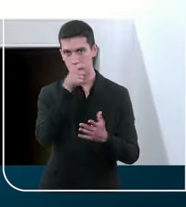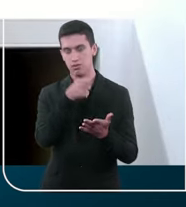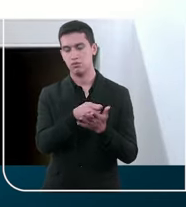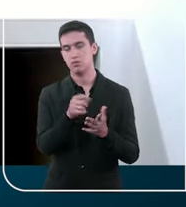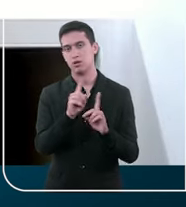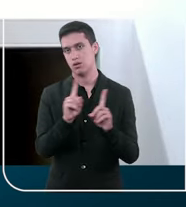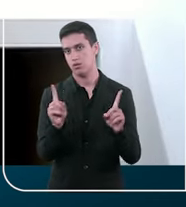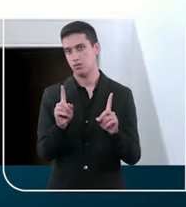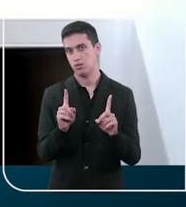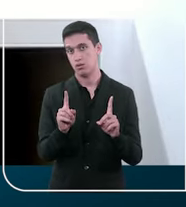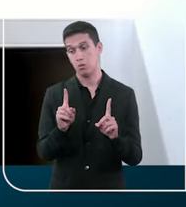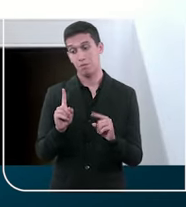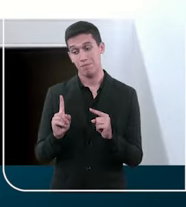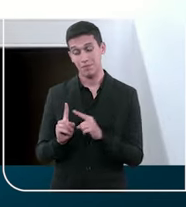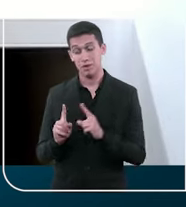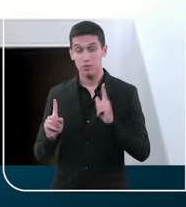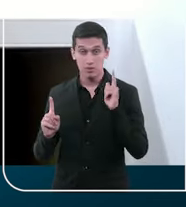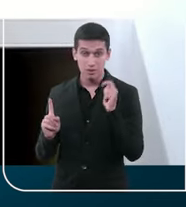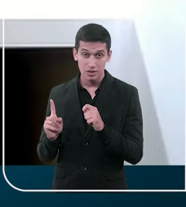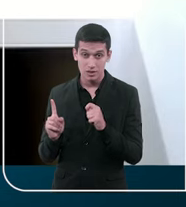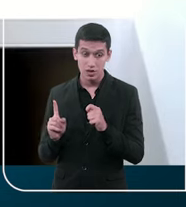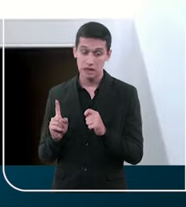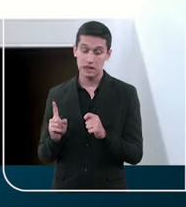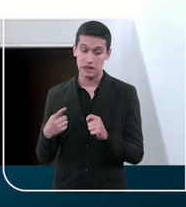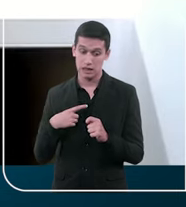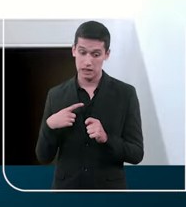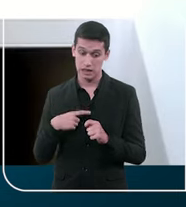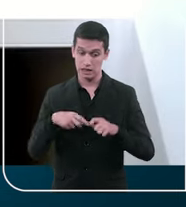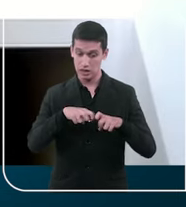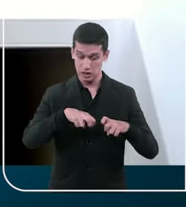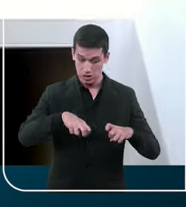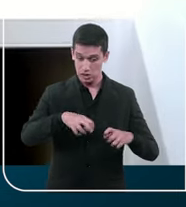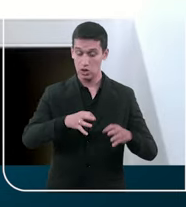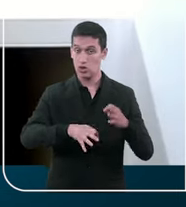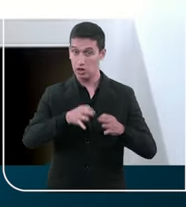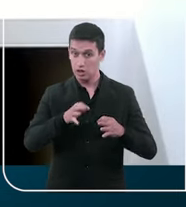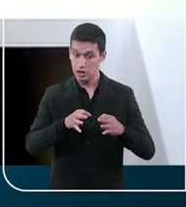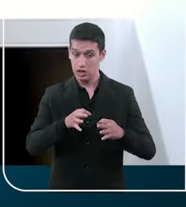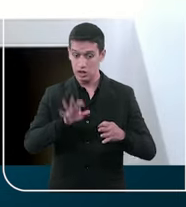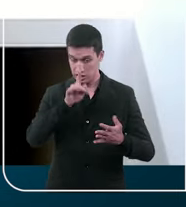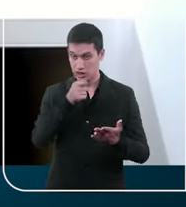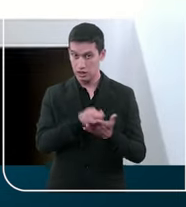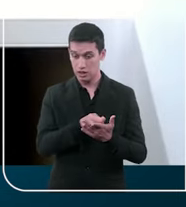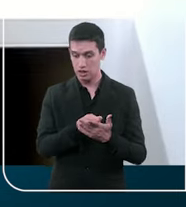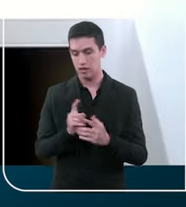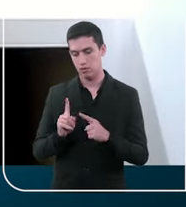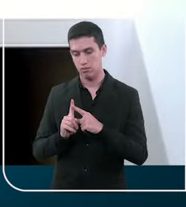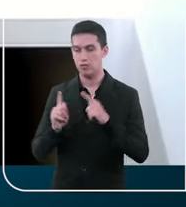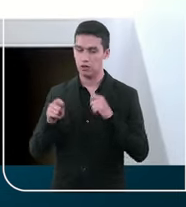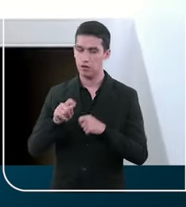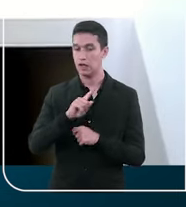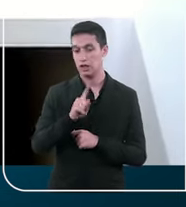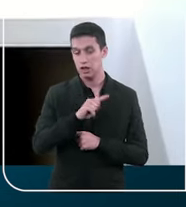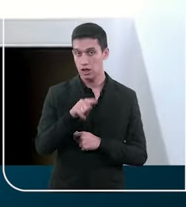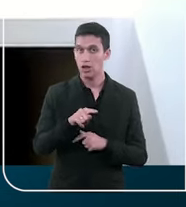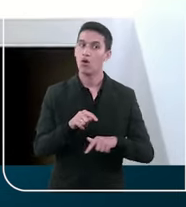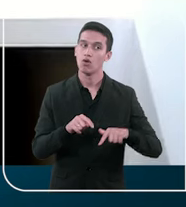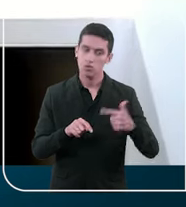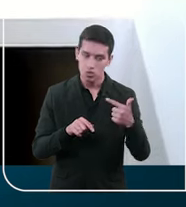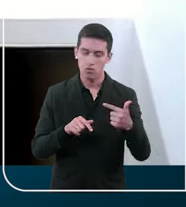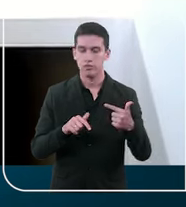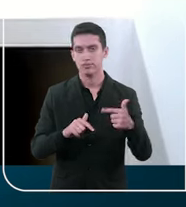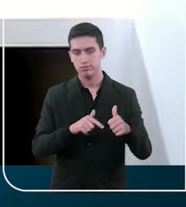fazer, no máximo, é encaminhar o processo para novo julgamento, anulando o julgamento anterior. Há uma crítica a essa